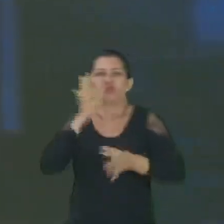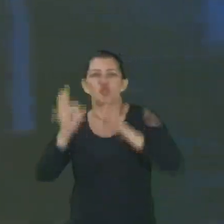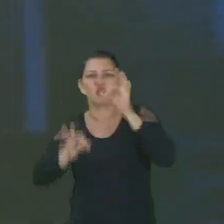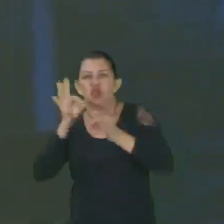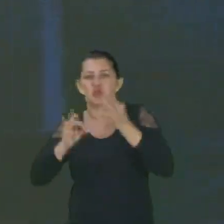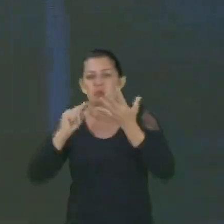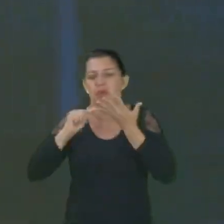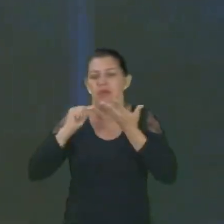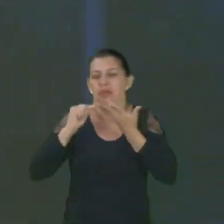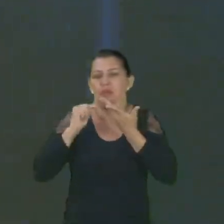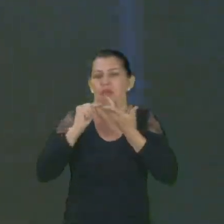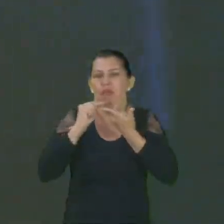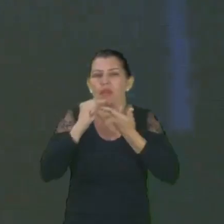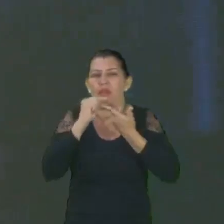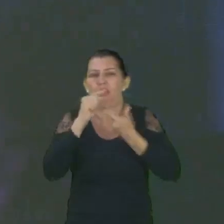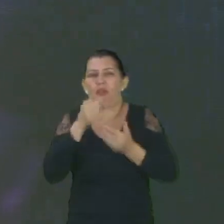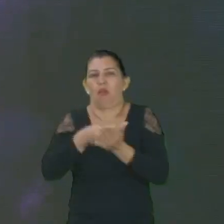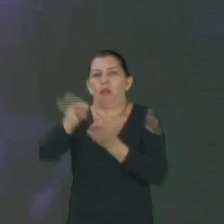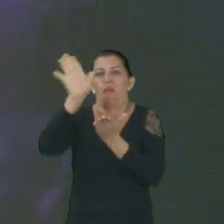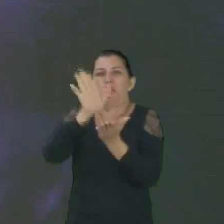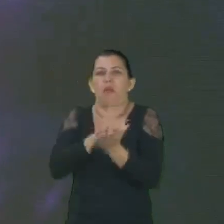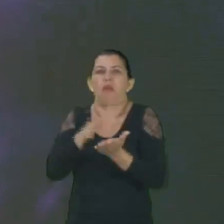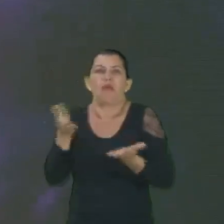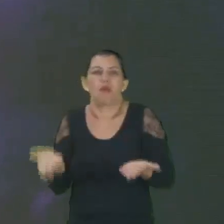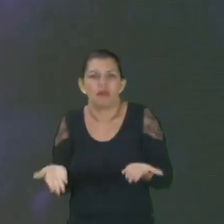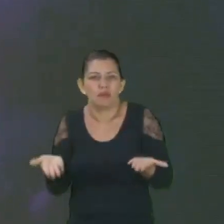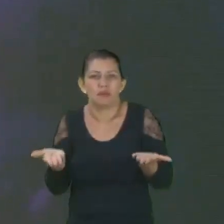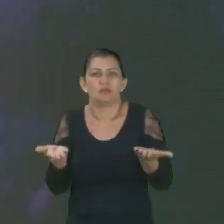julgamento, porque aqui nós somos o povo da